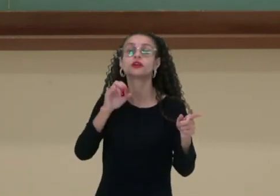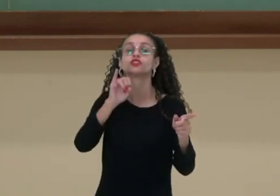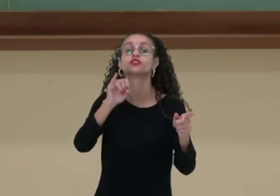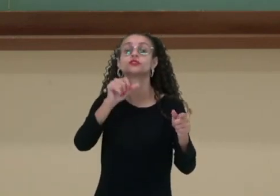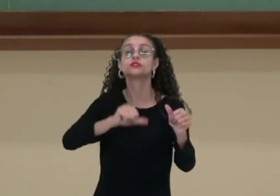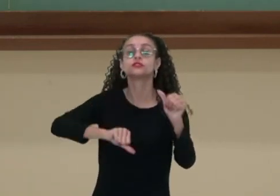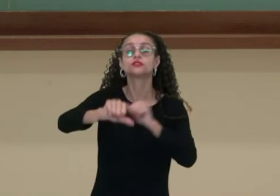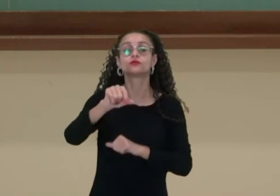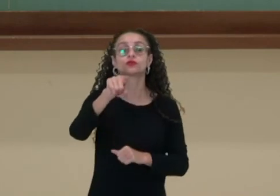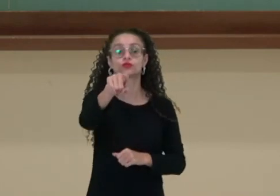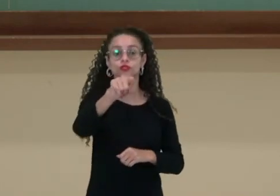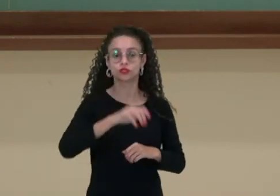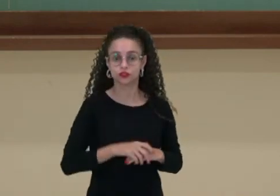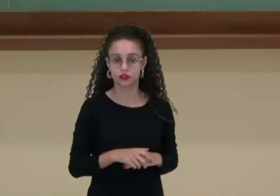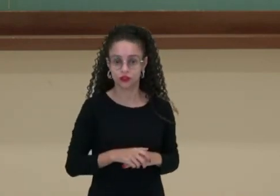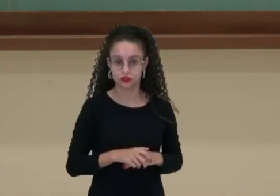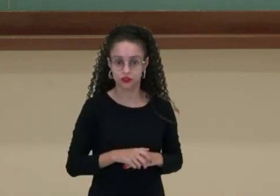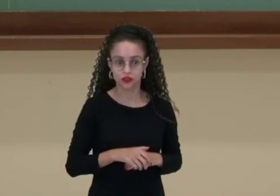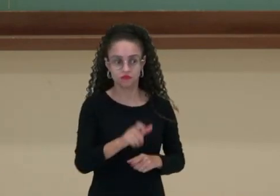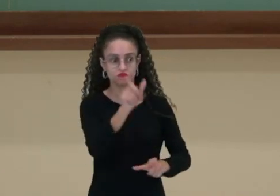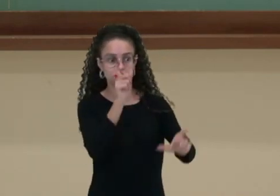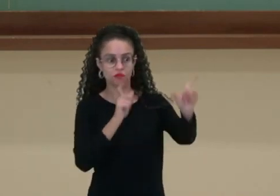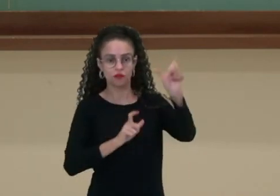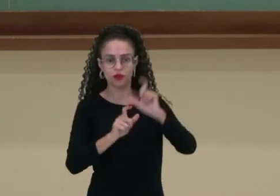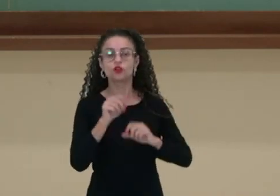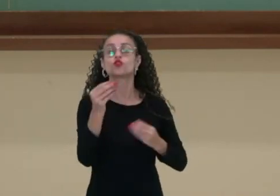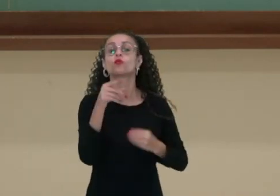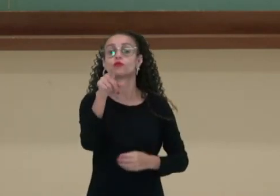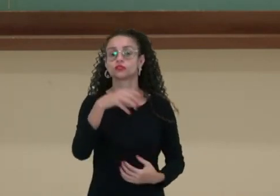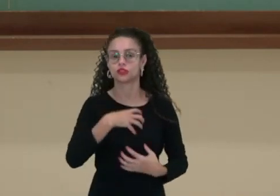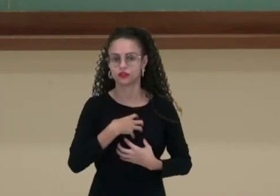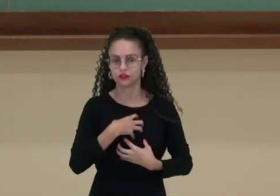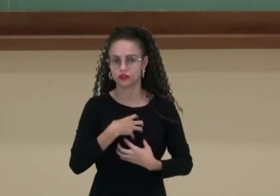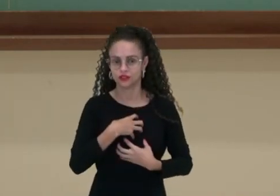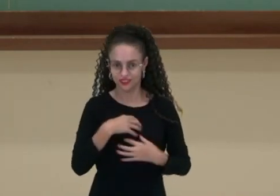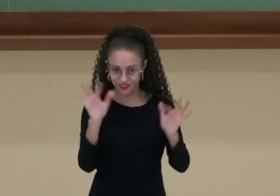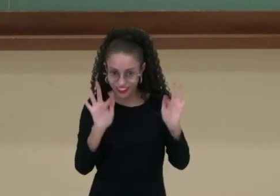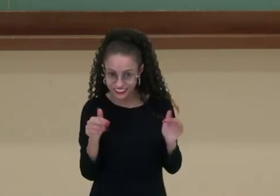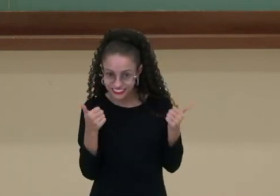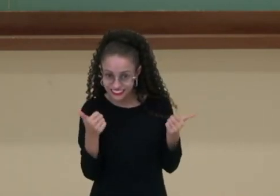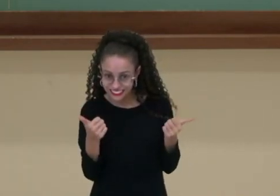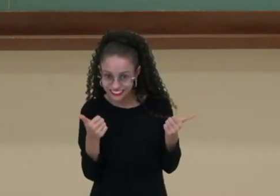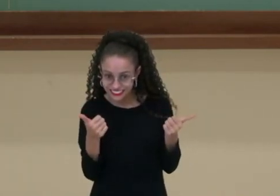lugar dele alguém fazendo isso. Como você se sentiria? Feliz?